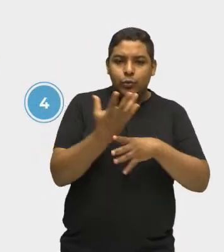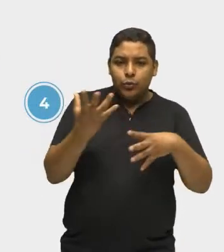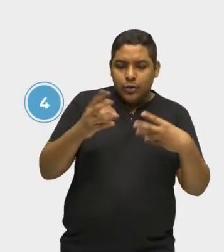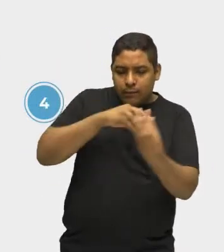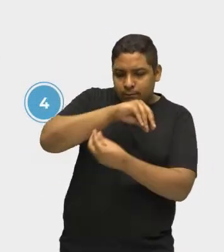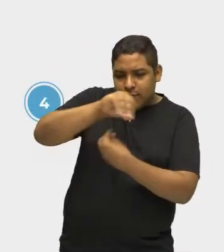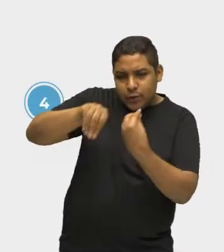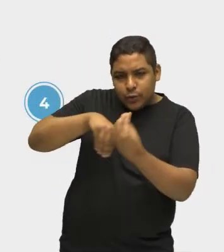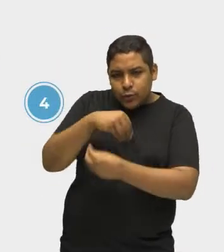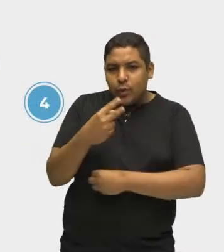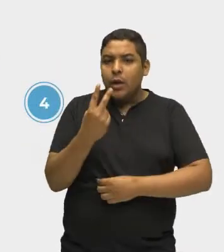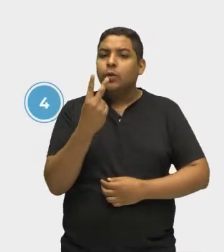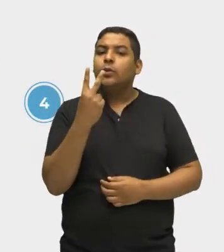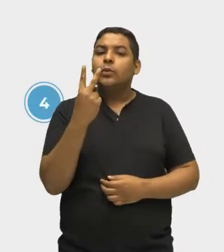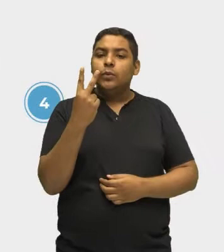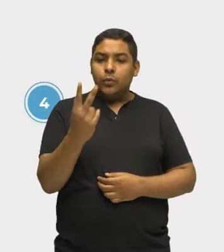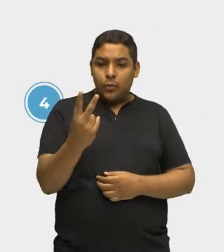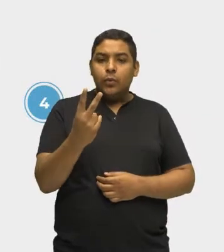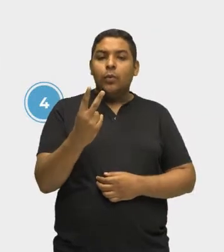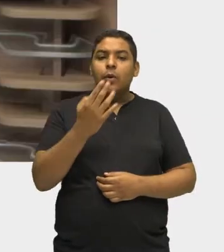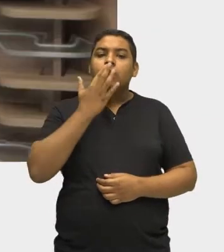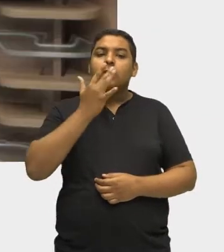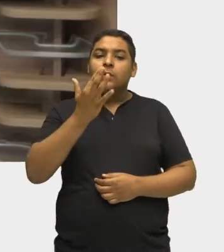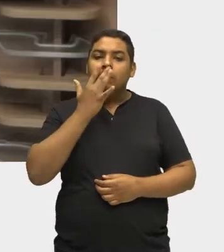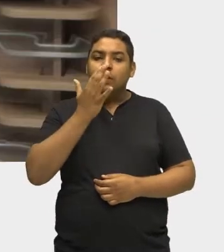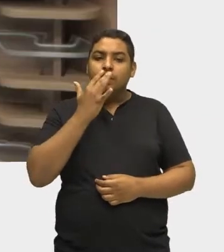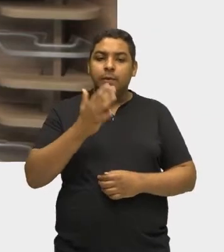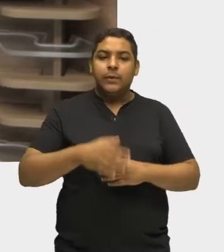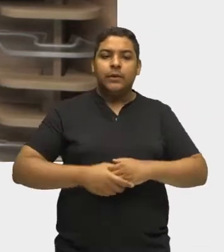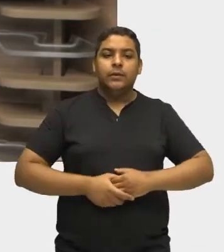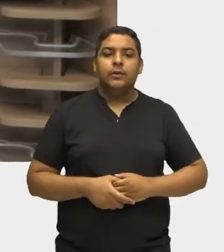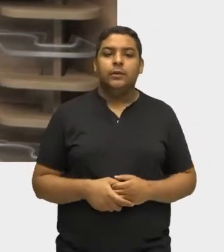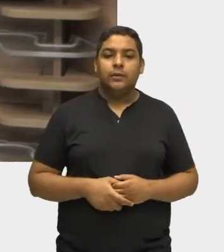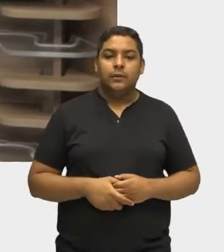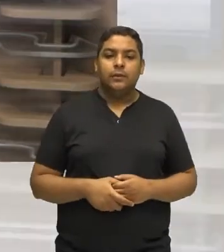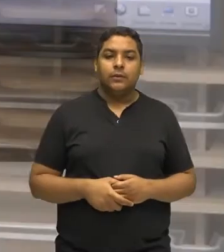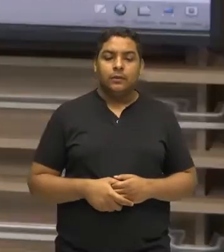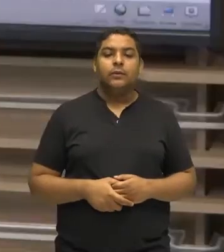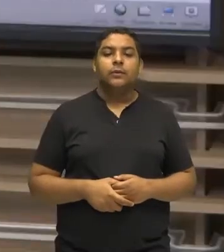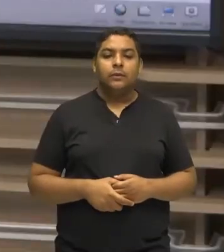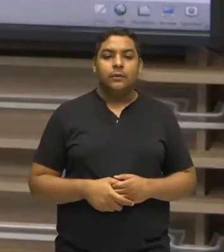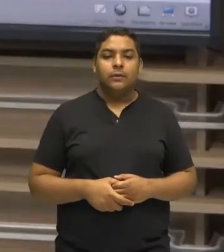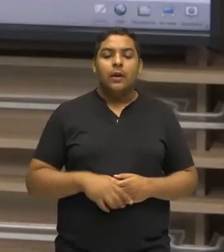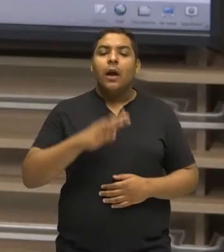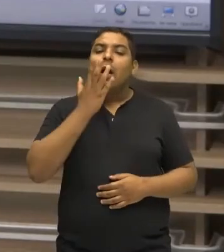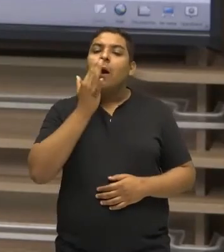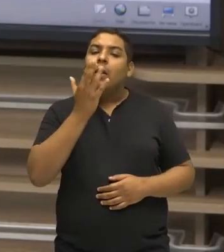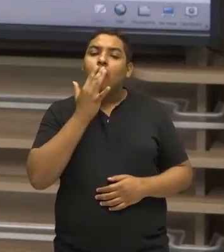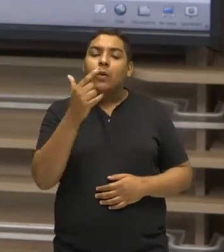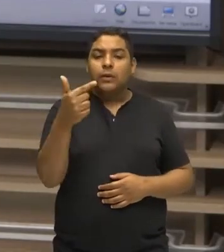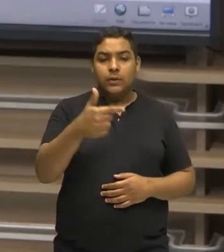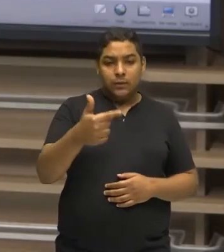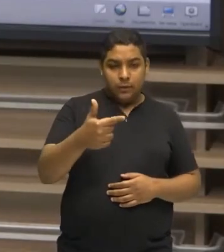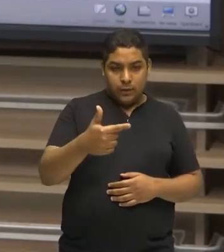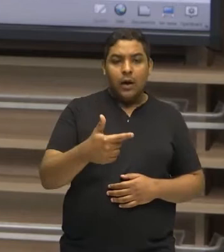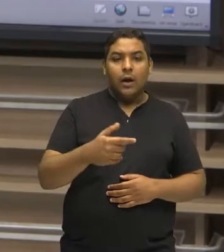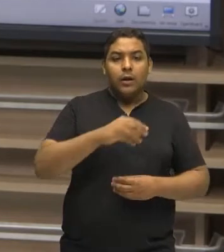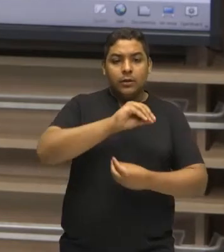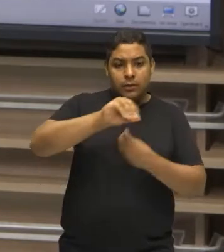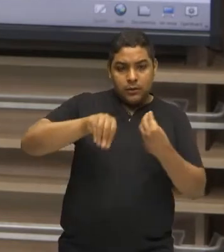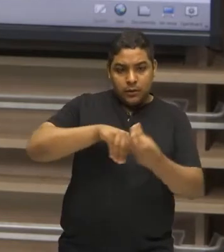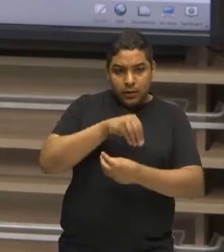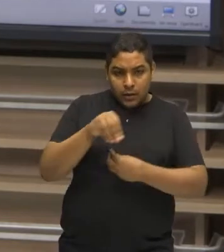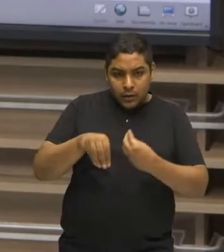cores secundárias. Desculpa, a cor secundária, ela surge da mistura de duas